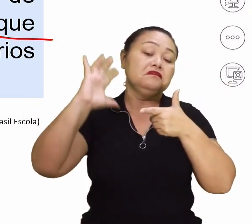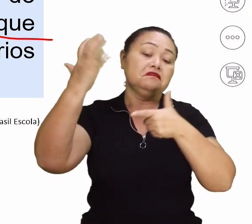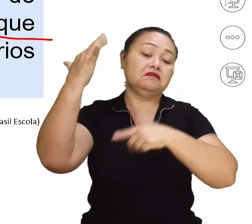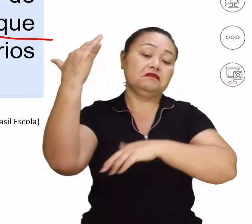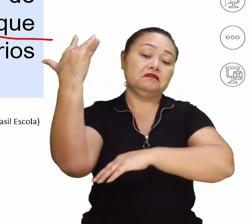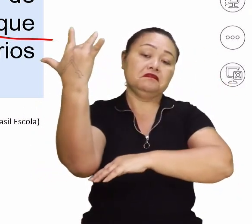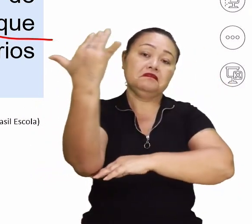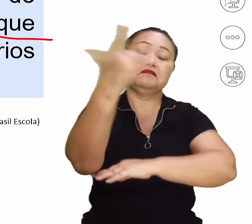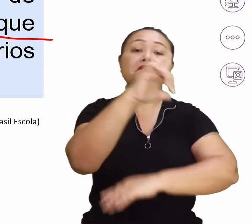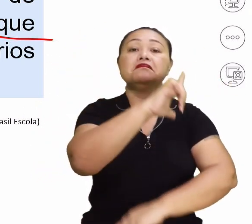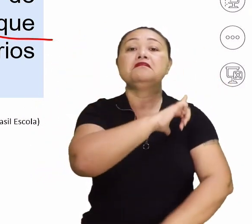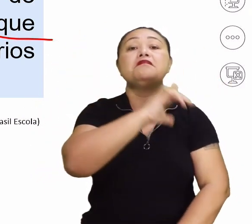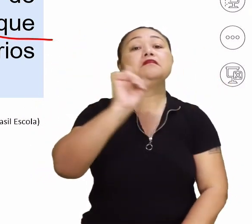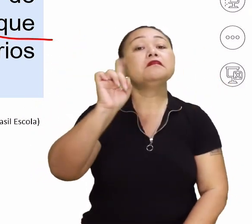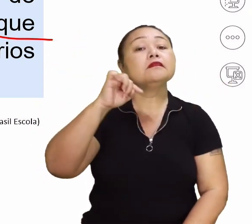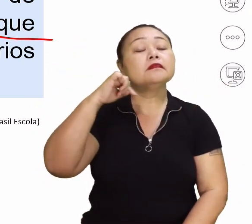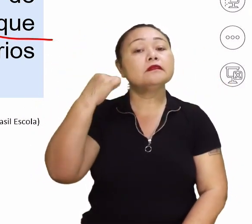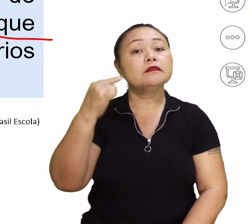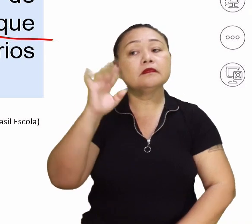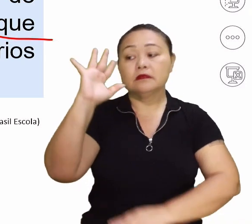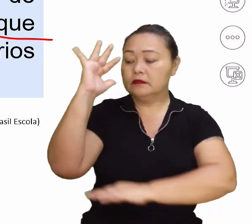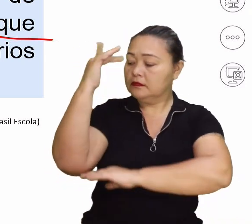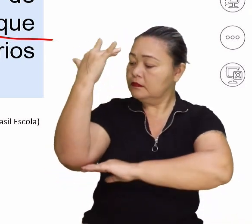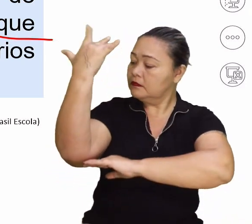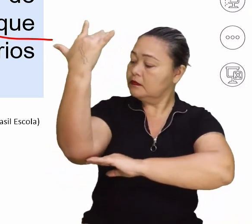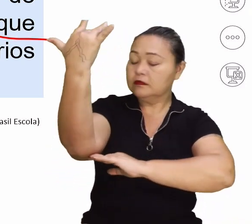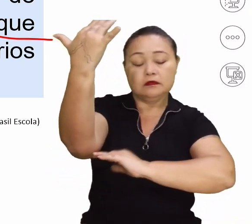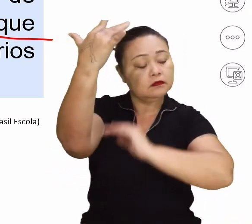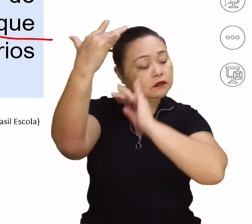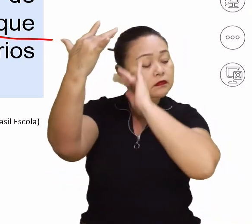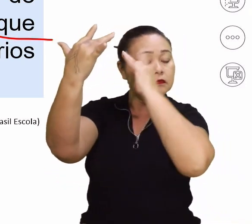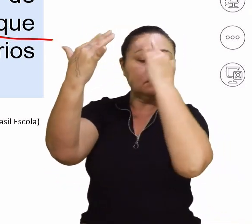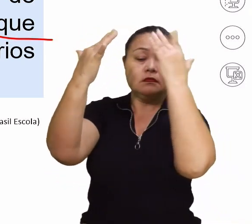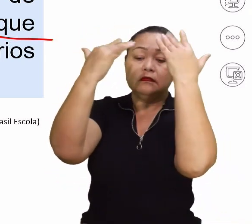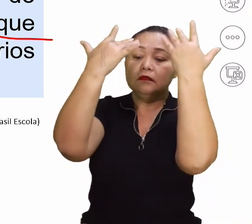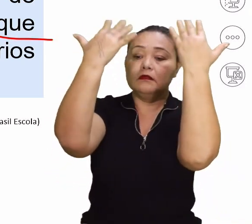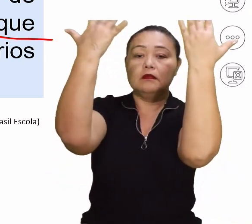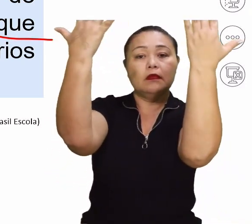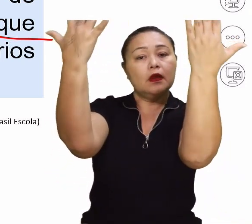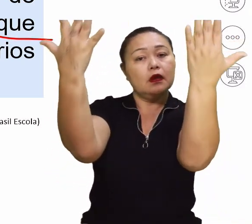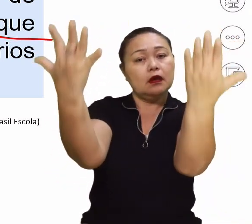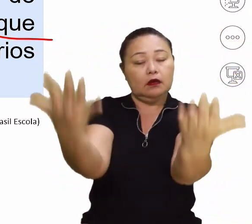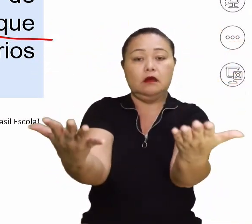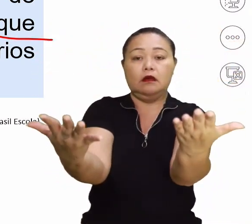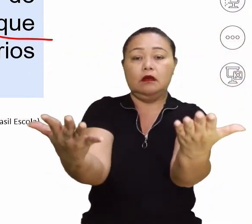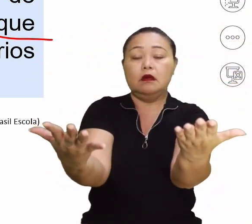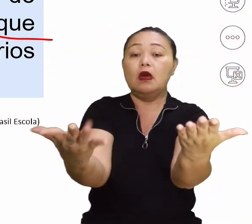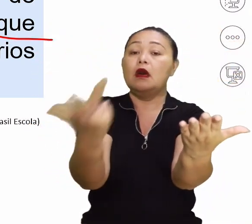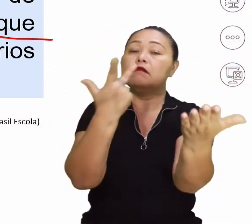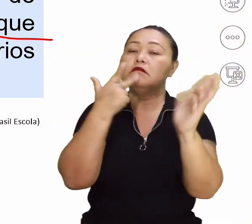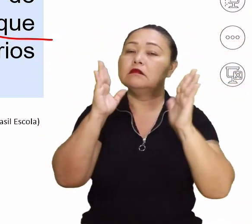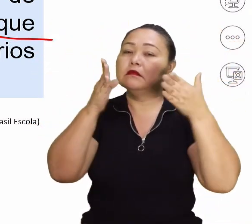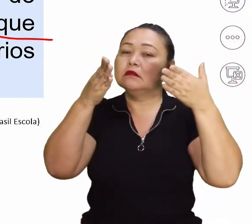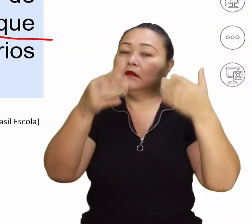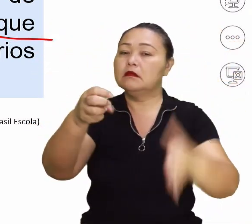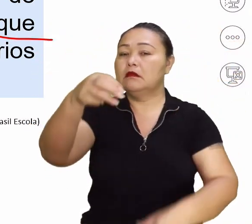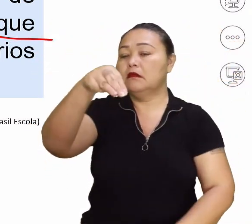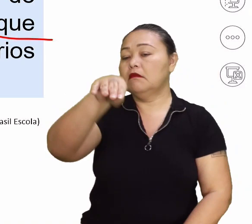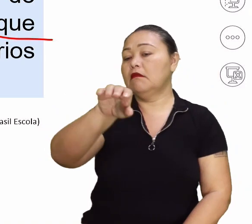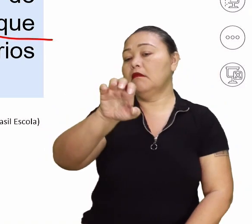Se nós desmatamos, nós estamos falando de quê? Principalmente da madeira.